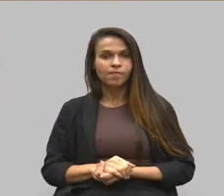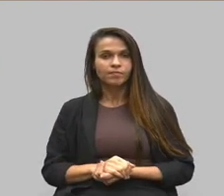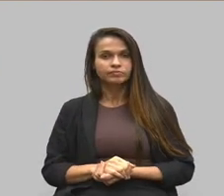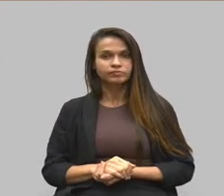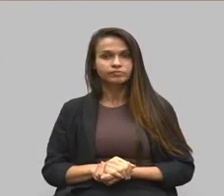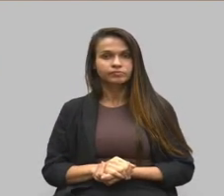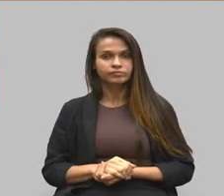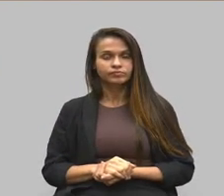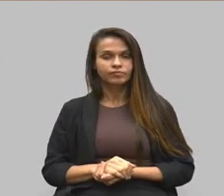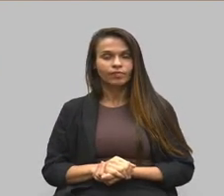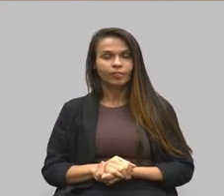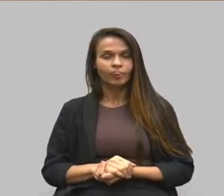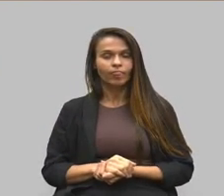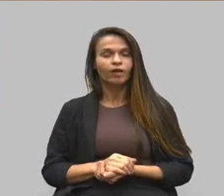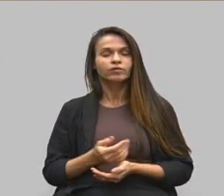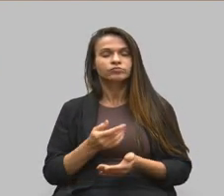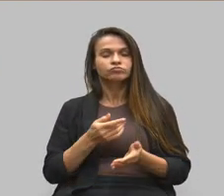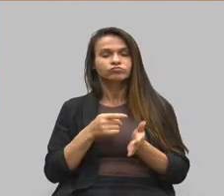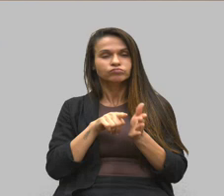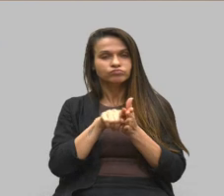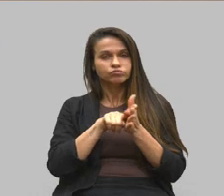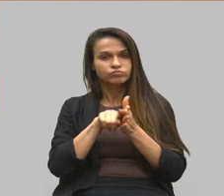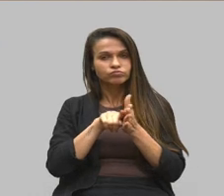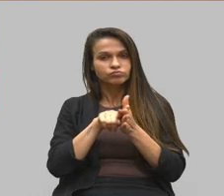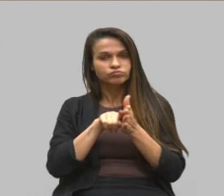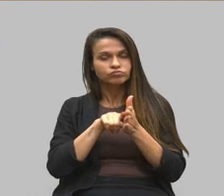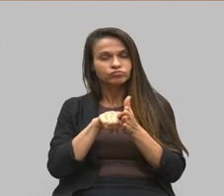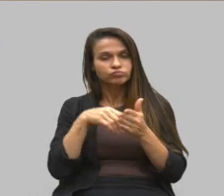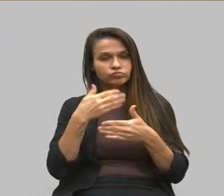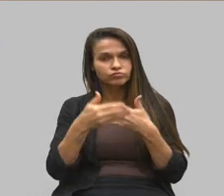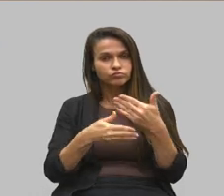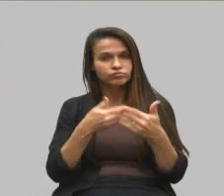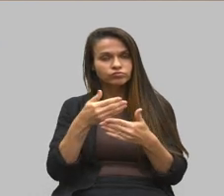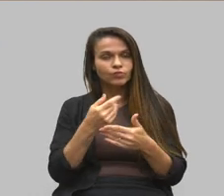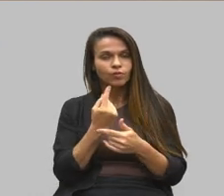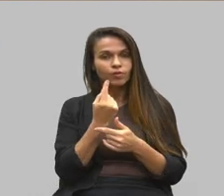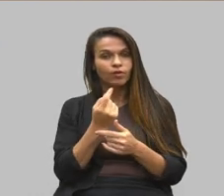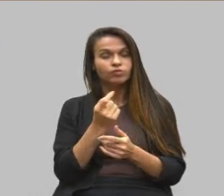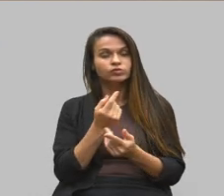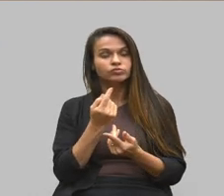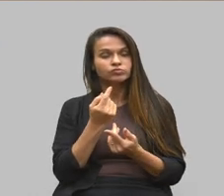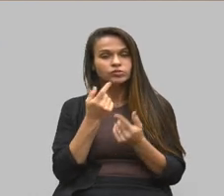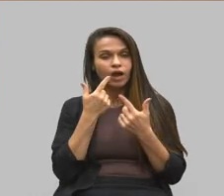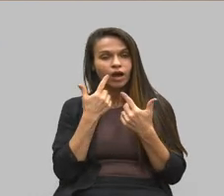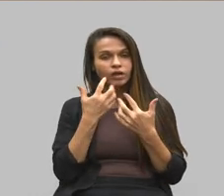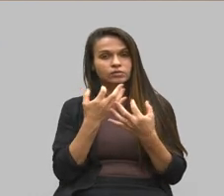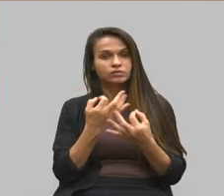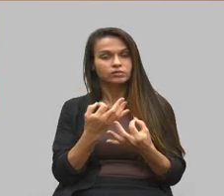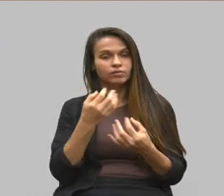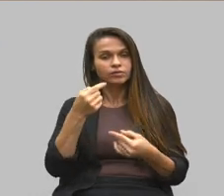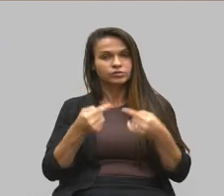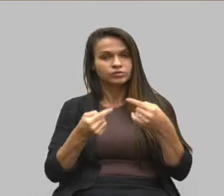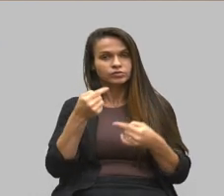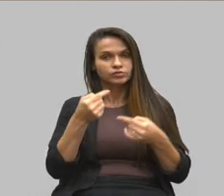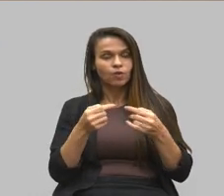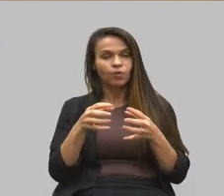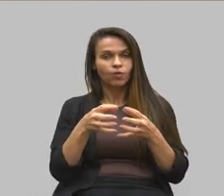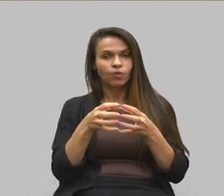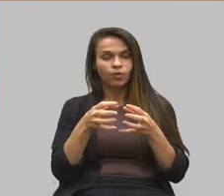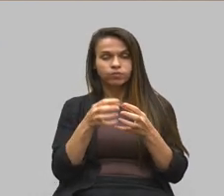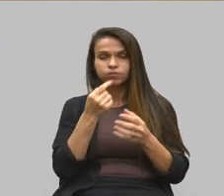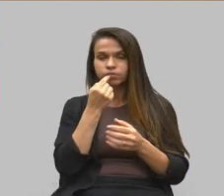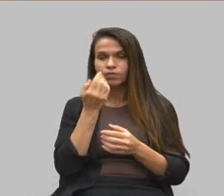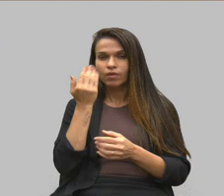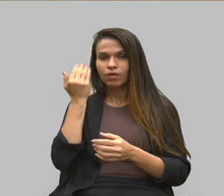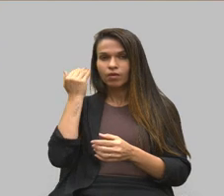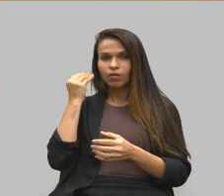dessas pesquisas né uma que eu queria chamar atenção aqui paraa nossa discussão hoje é uma recente que o grupo de pesquisa do qual